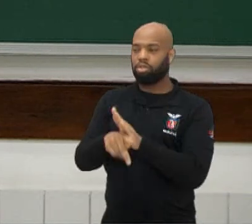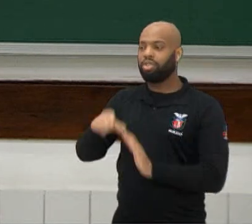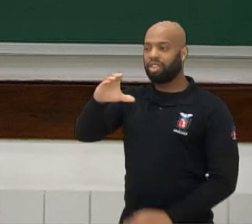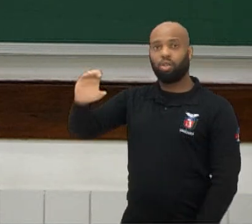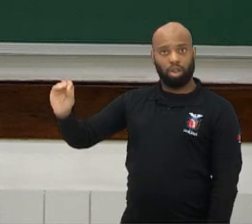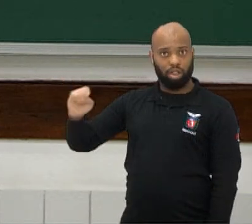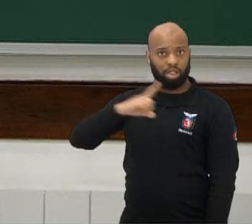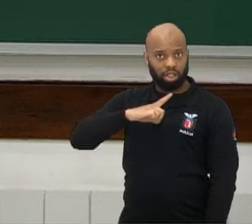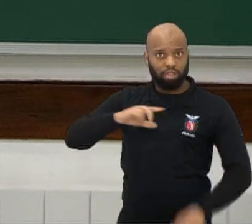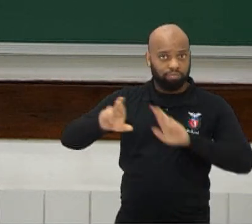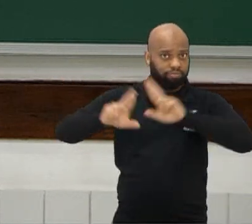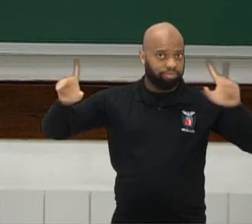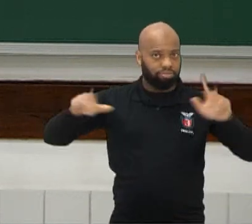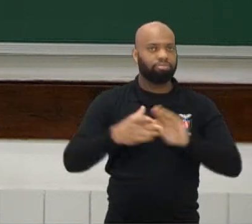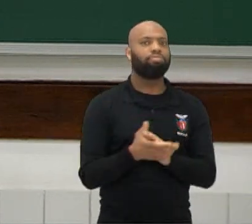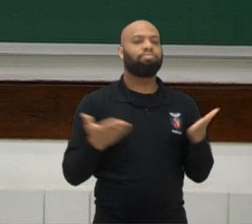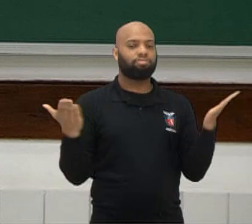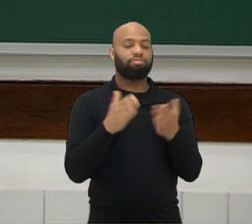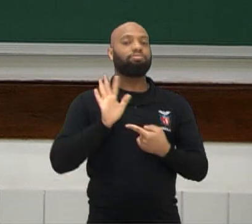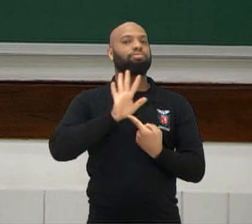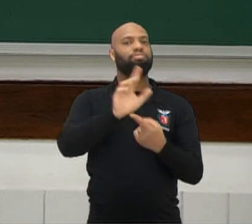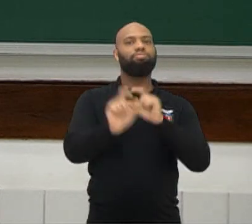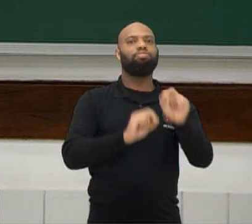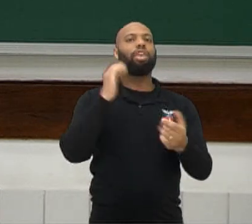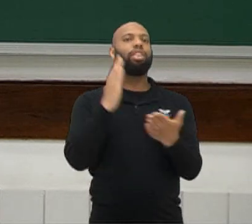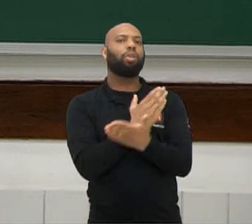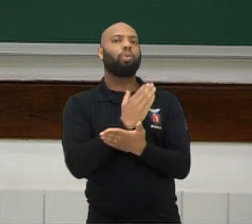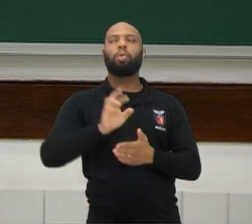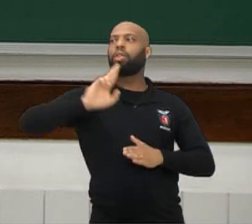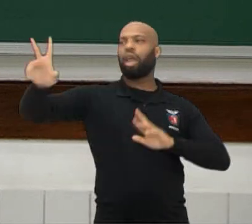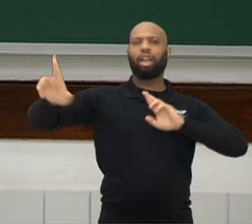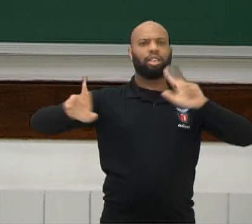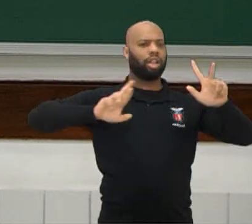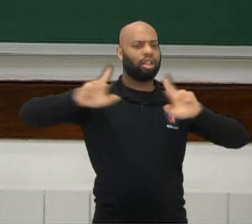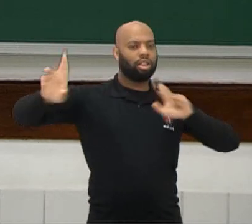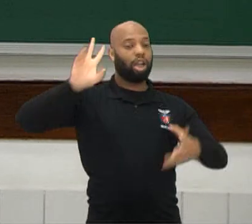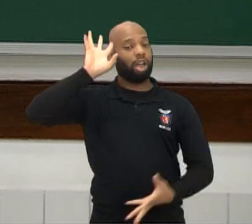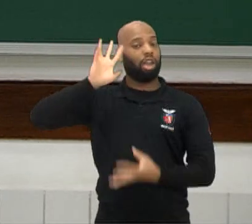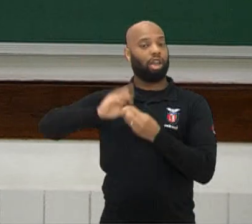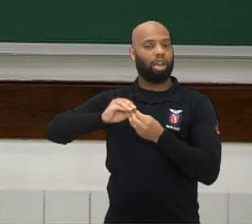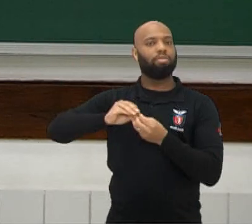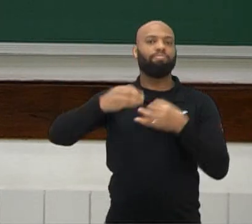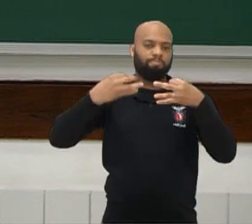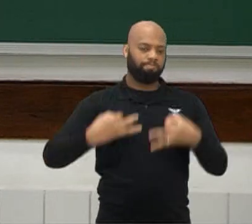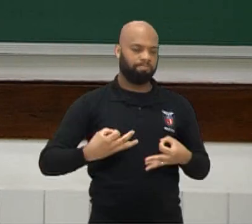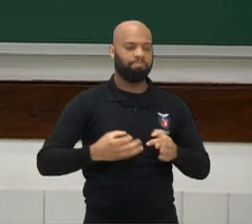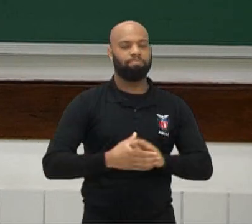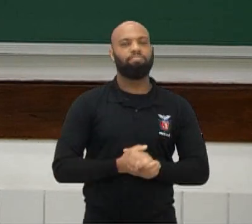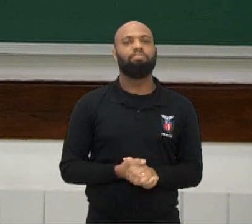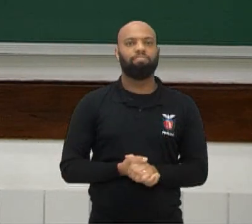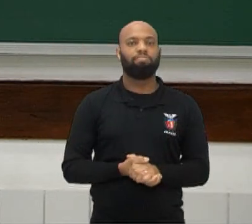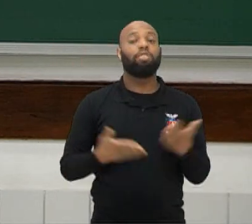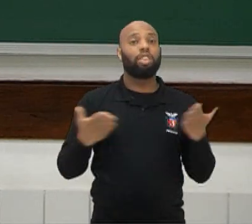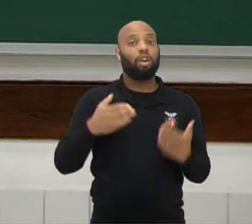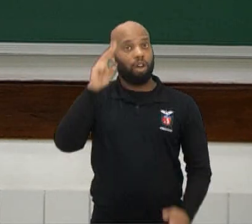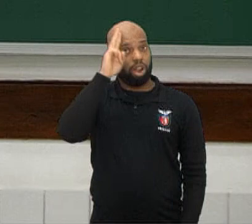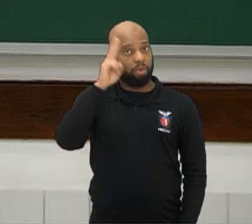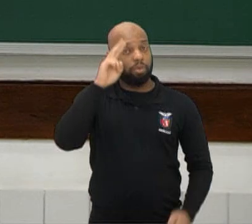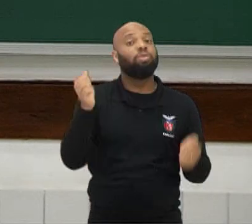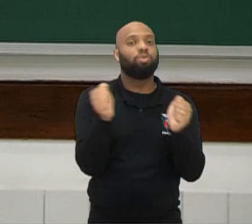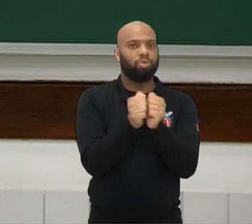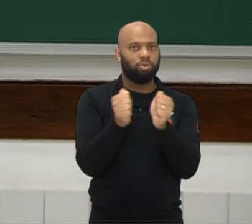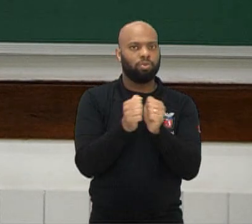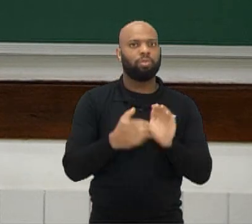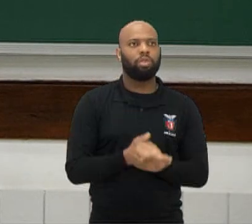região centro-oeste? Então vamos estabelecer ali algumas diferenças para a gente entender direitinho também. Certo? Vamos relembrar lá